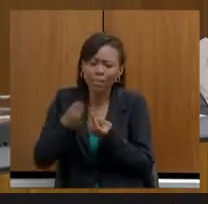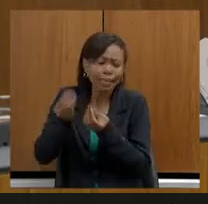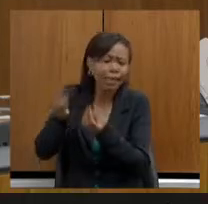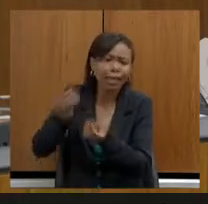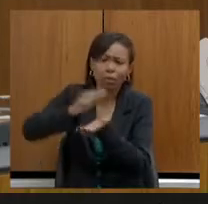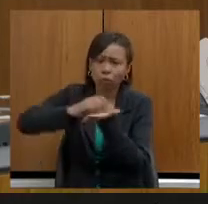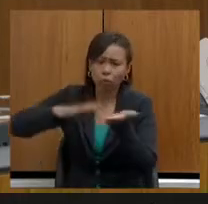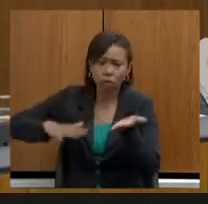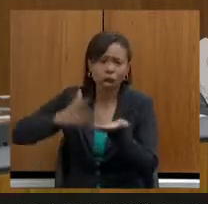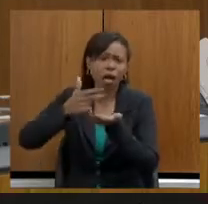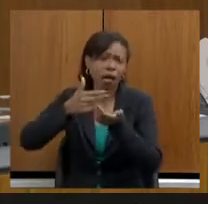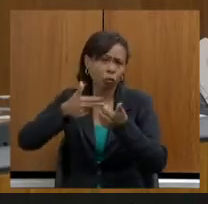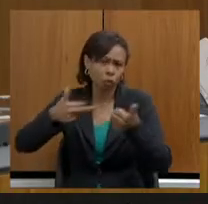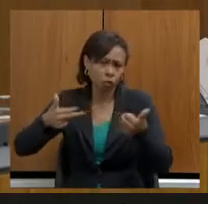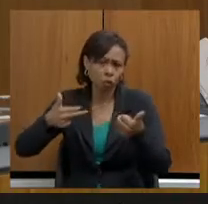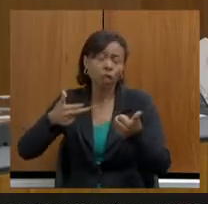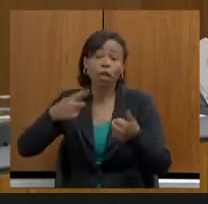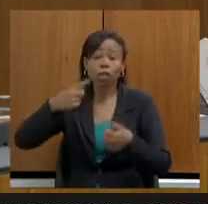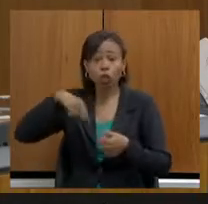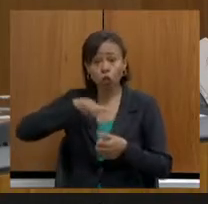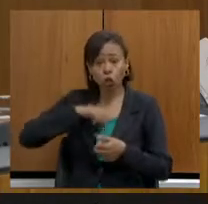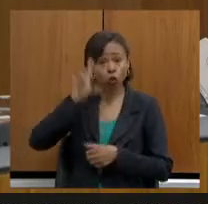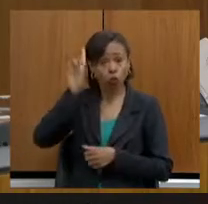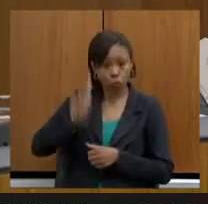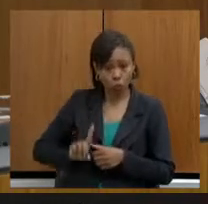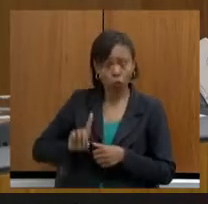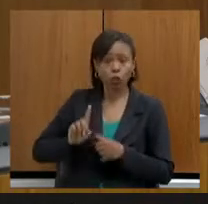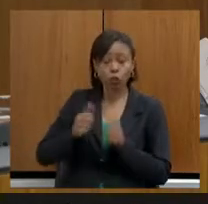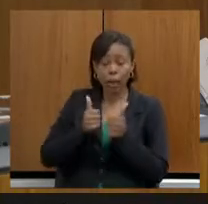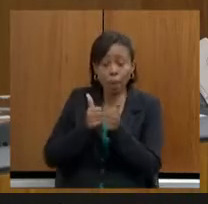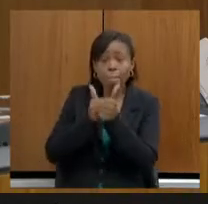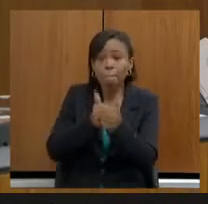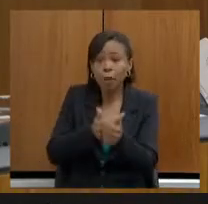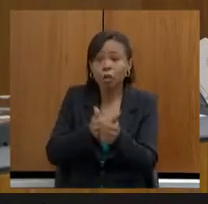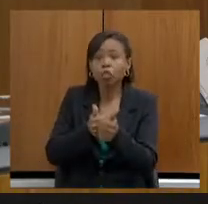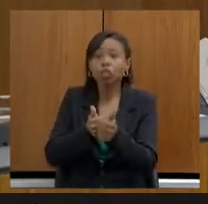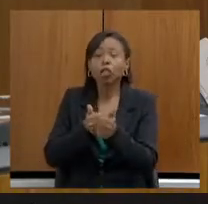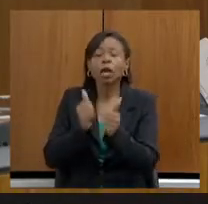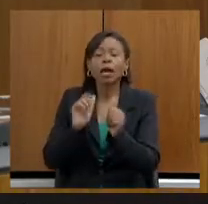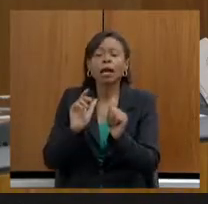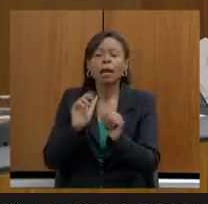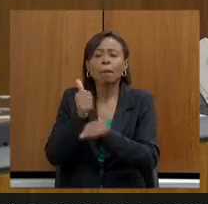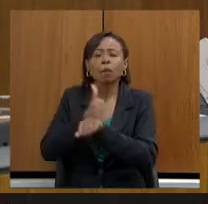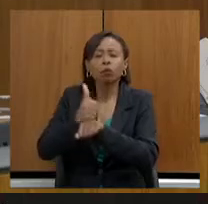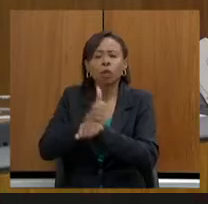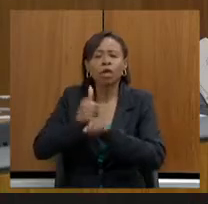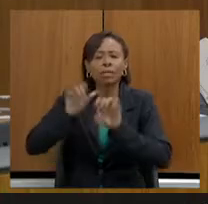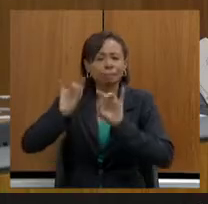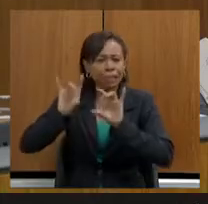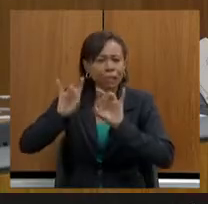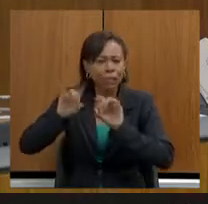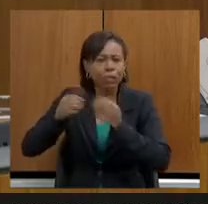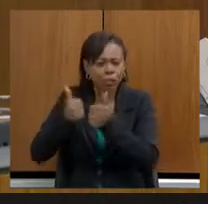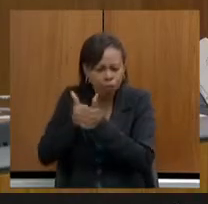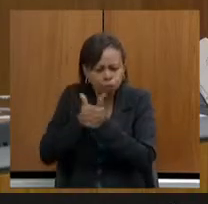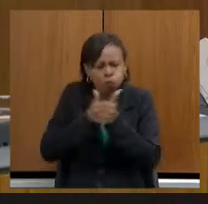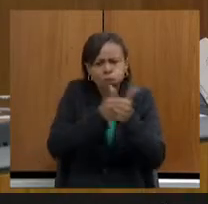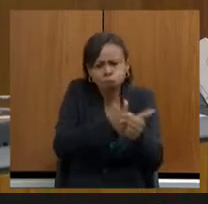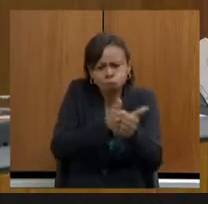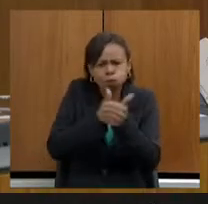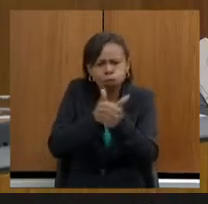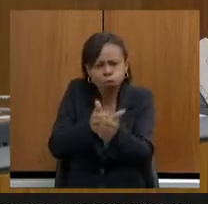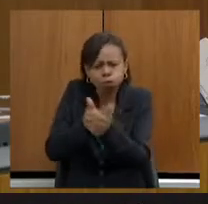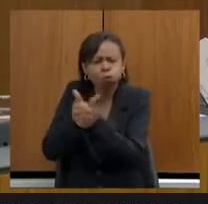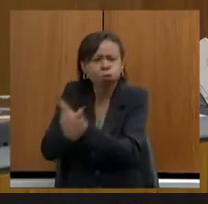escola aumentamos e o acompanhamento de especialistas por turno nas escolas Houve um momento muito espressivo